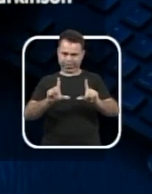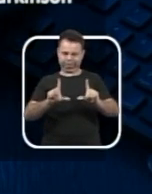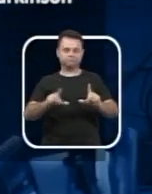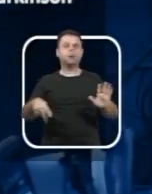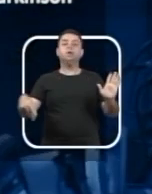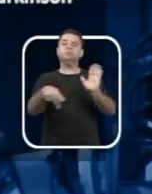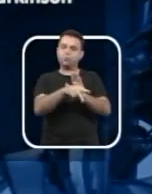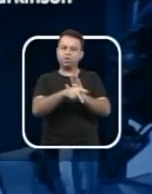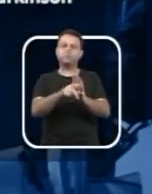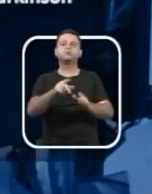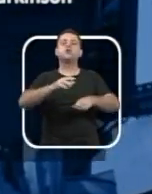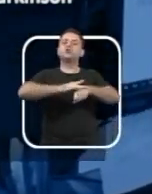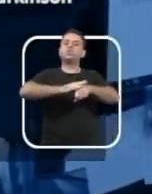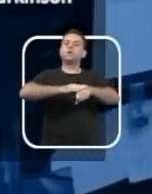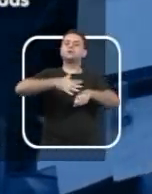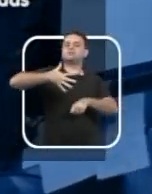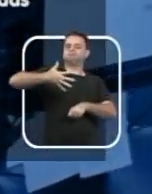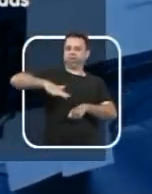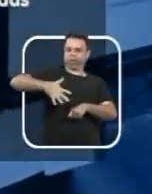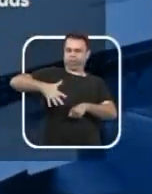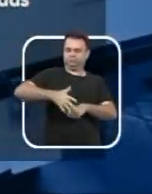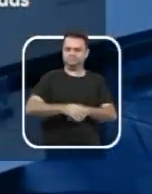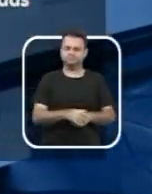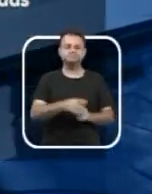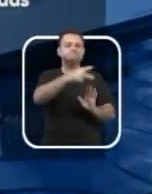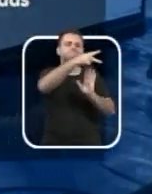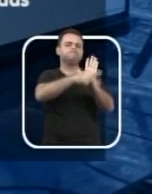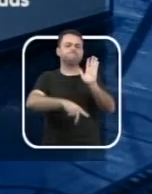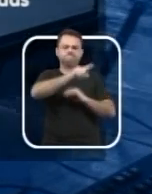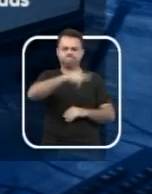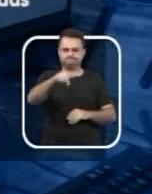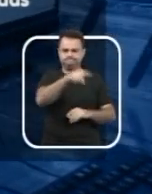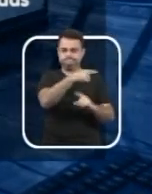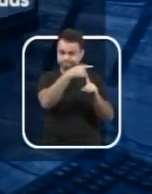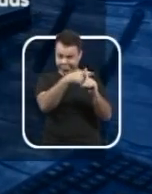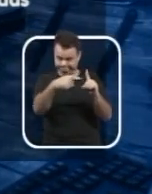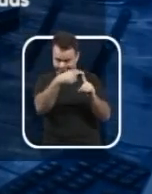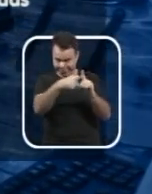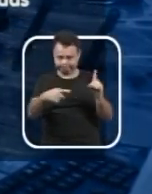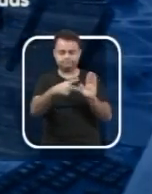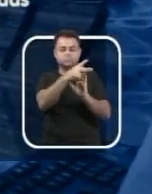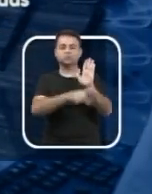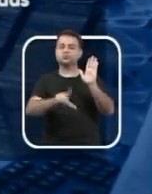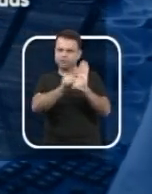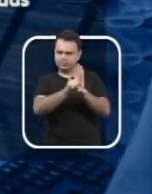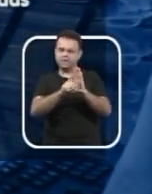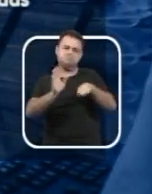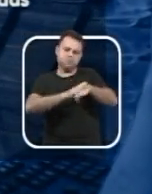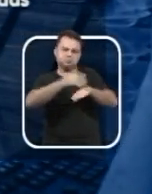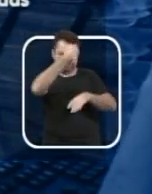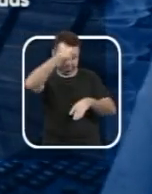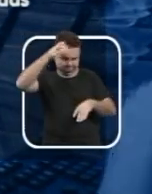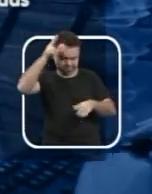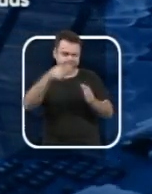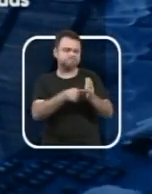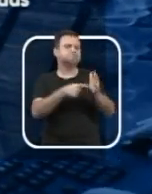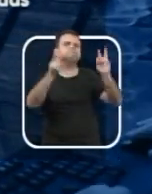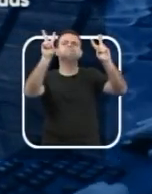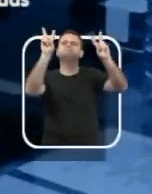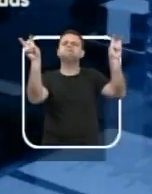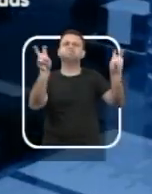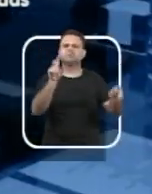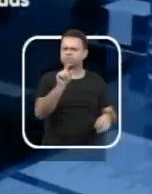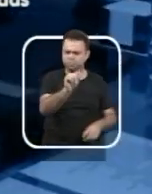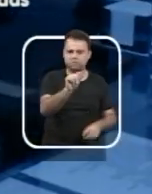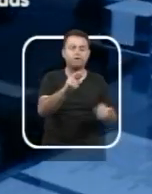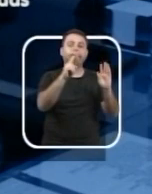para pessoa com doença de Parkinson. Veto parcial ao projeto de lei de autoria do próprio Executivo, que dispõe